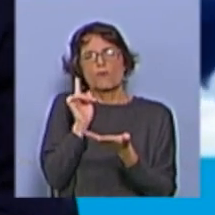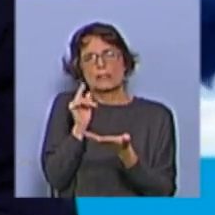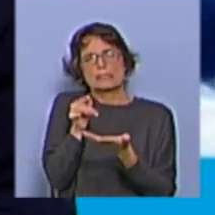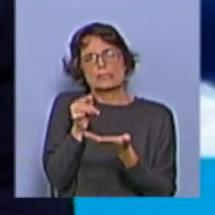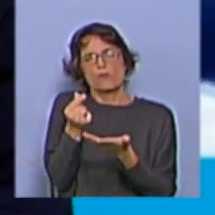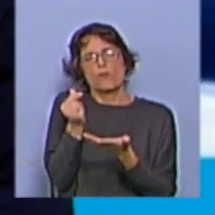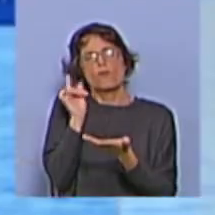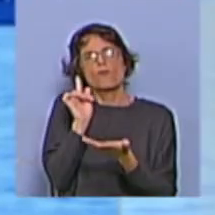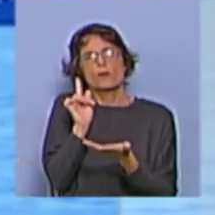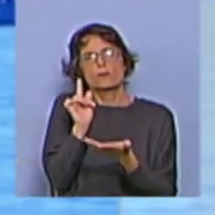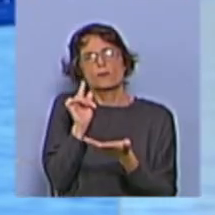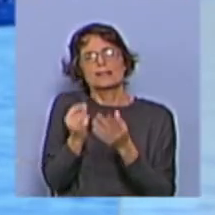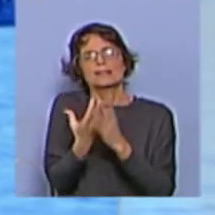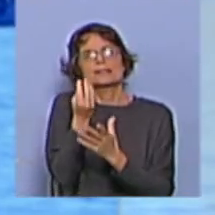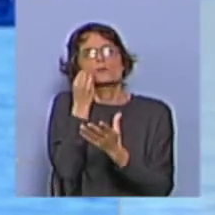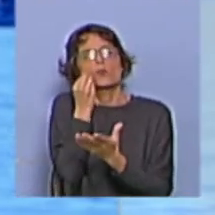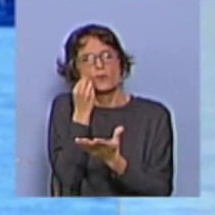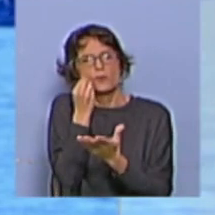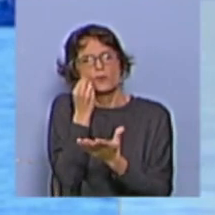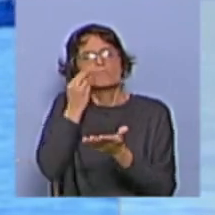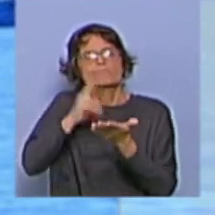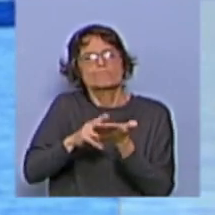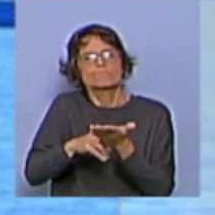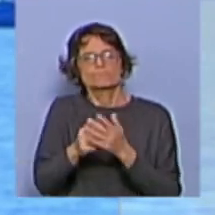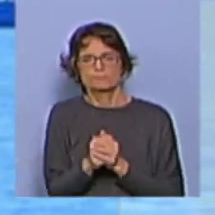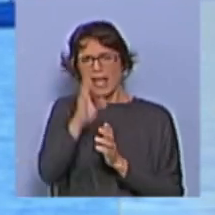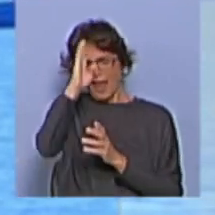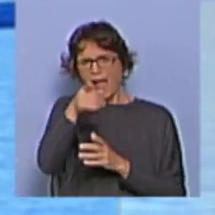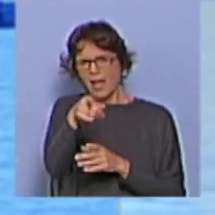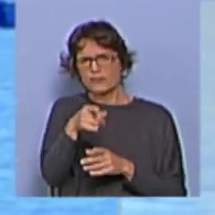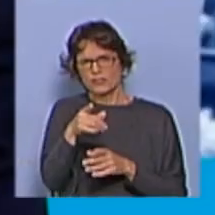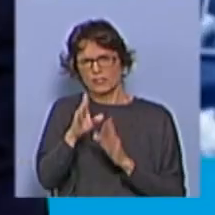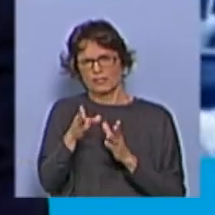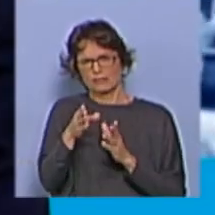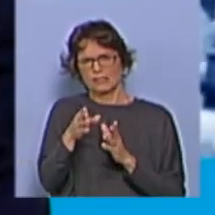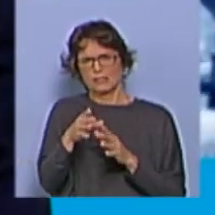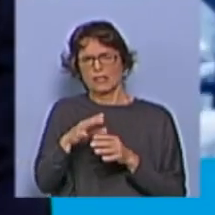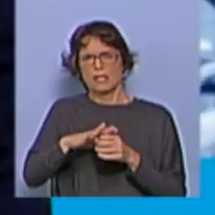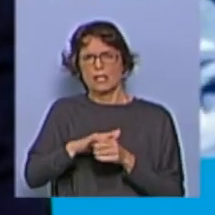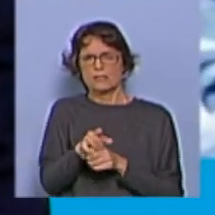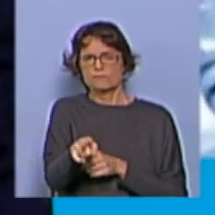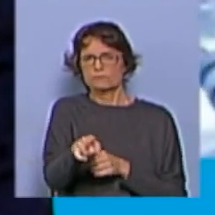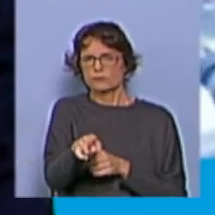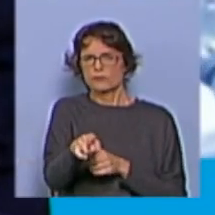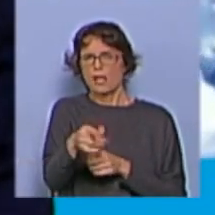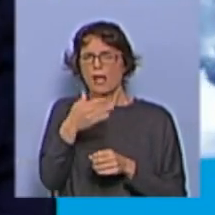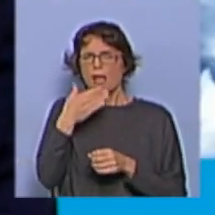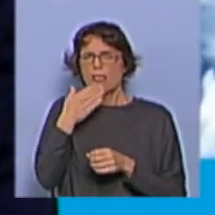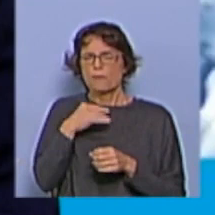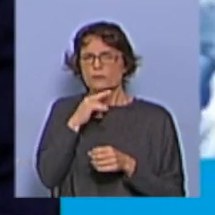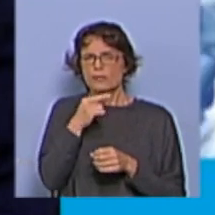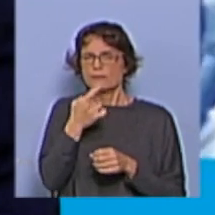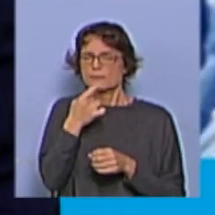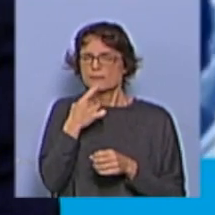se formos organizados. E já teremos aprendido o suficiente com este vírus, com esta pandemia, para mudar esse paradigma? Essa é mais